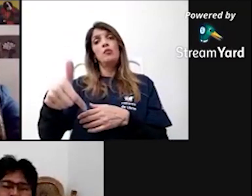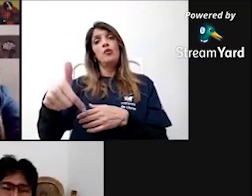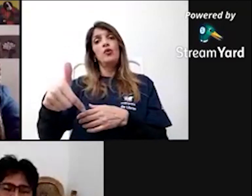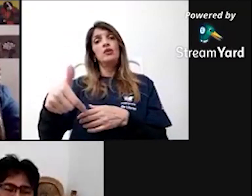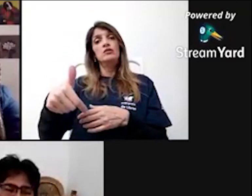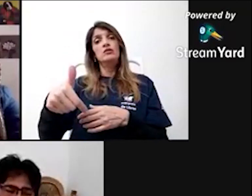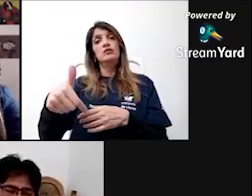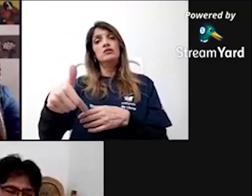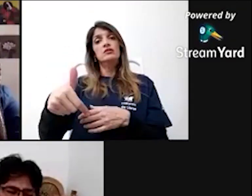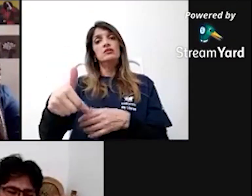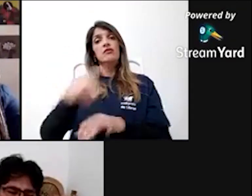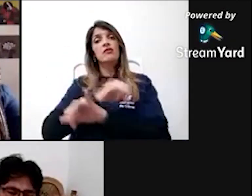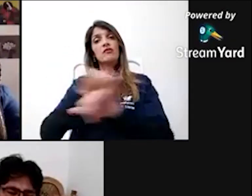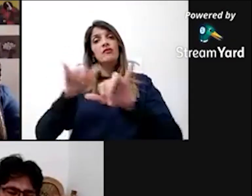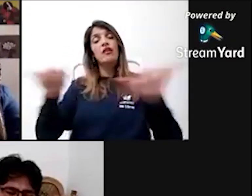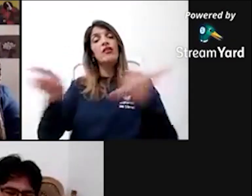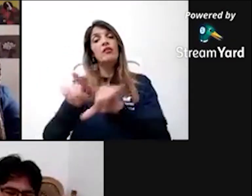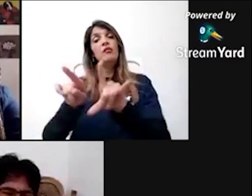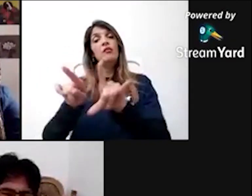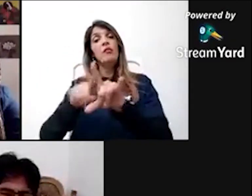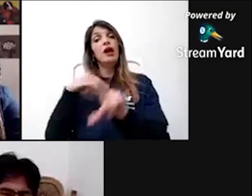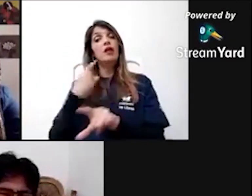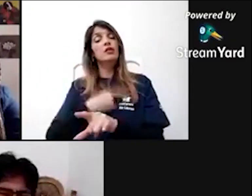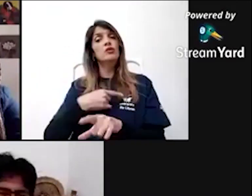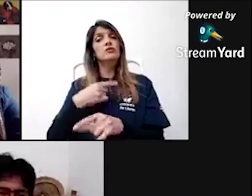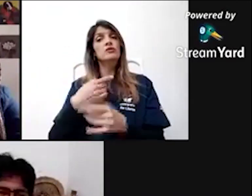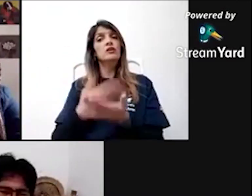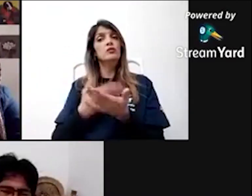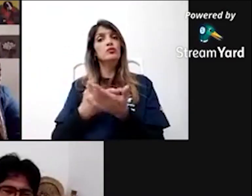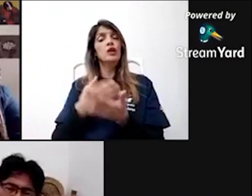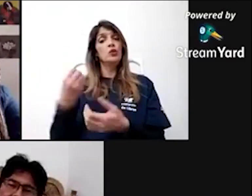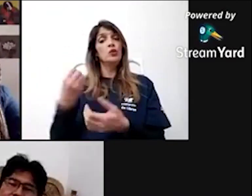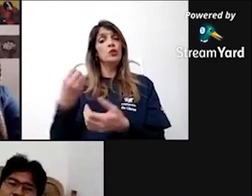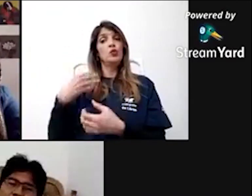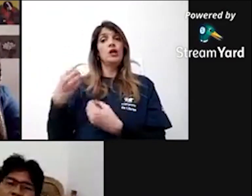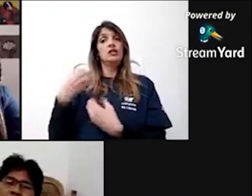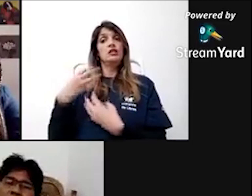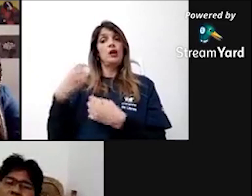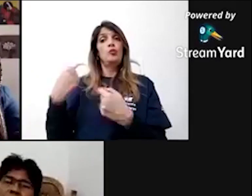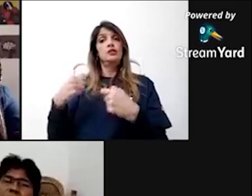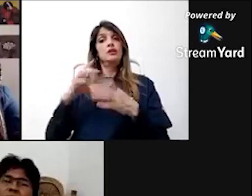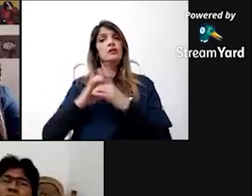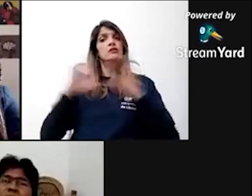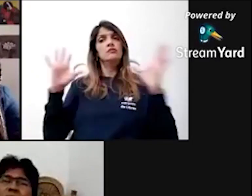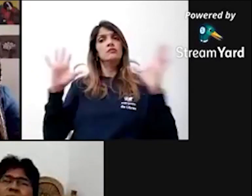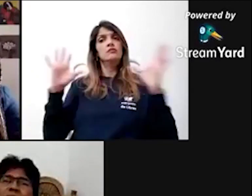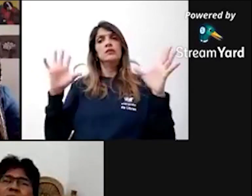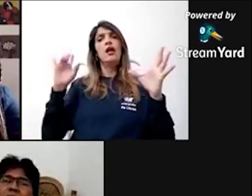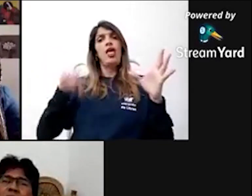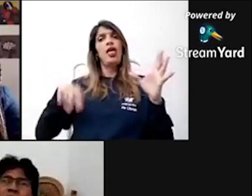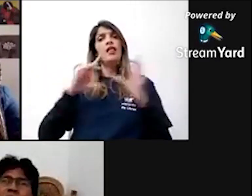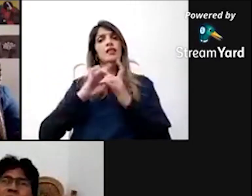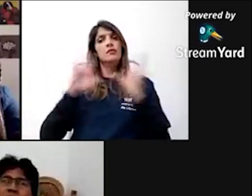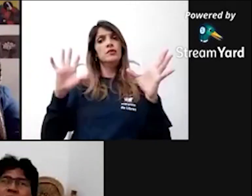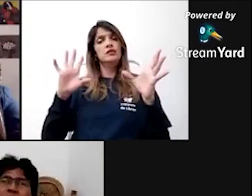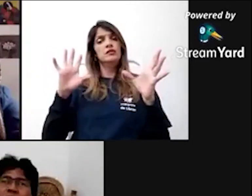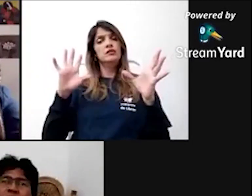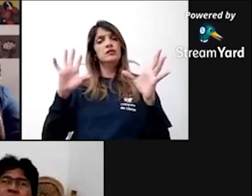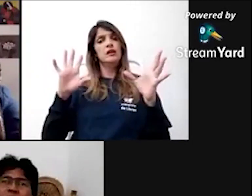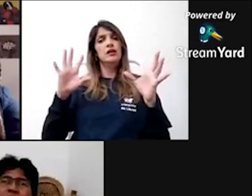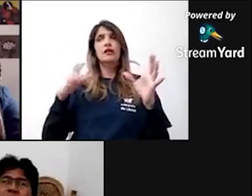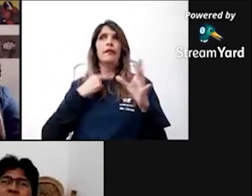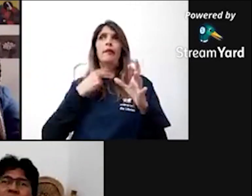porque a nossa educação tem que ser uma educação para a liberdade. Né? É uma educação que liberta. Ela não pode ser uma